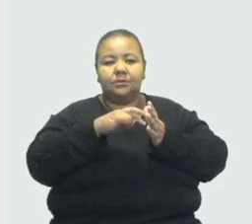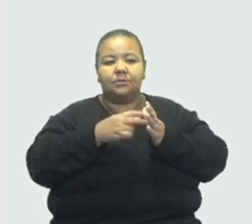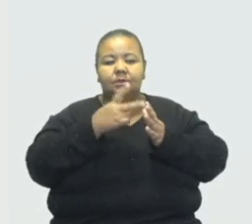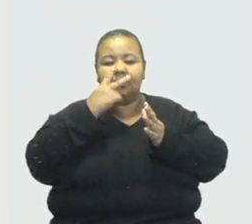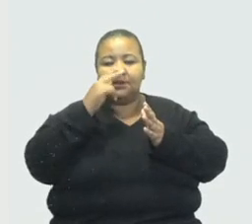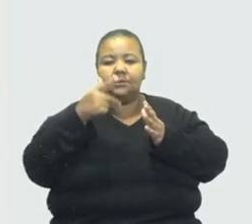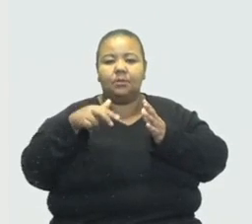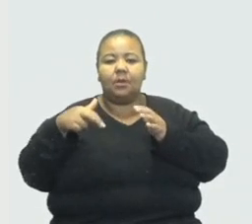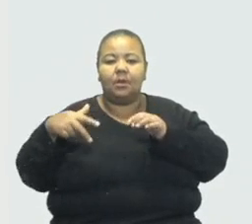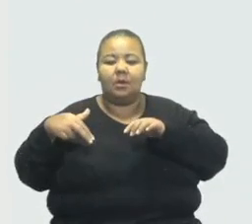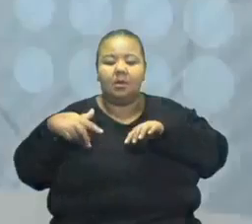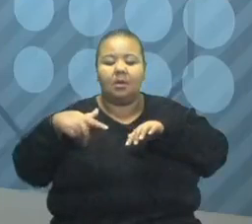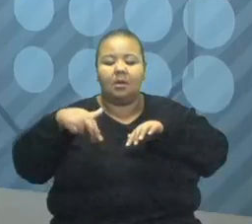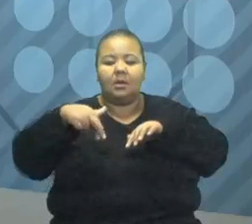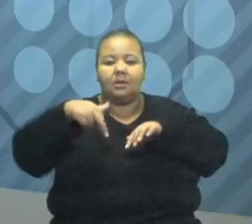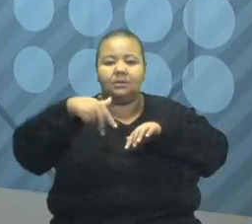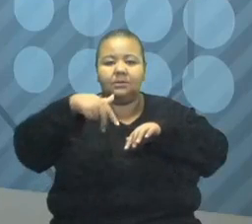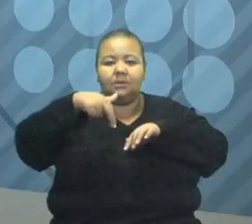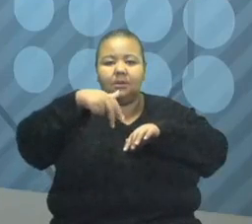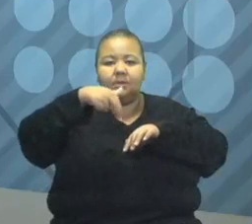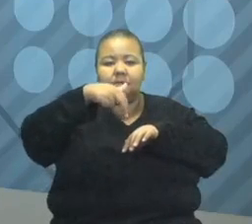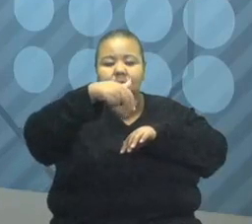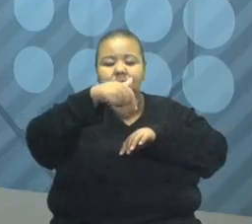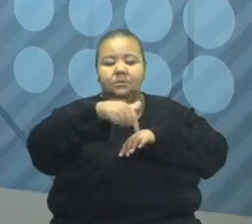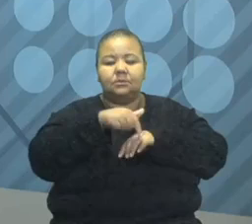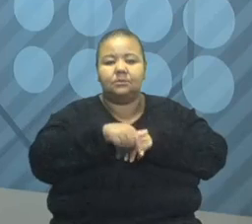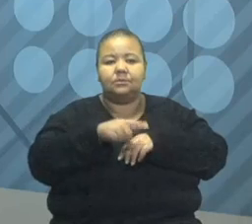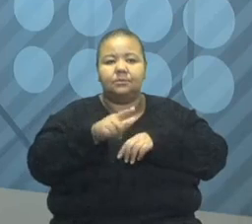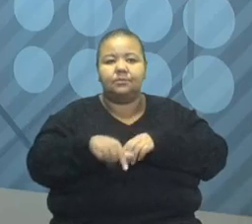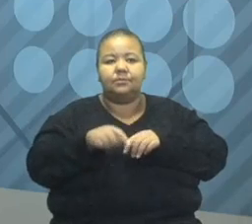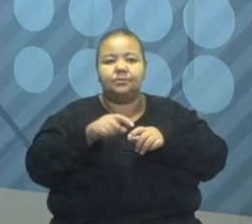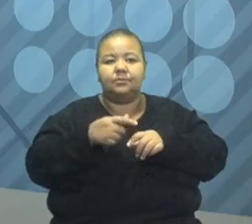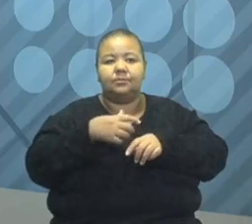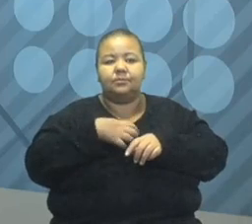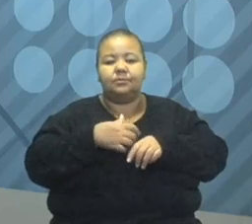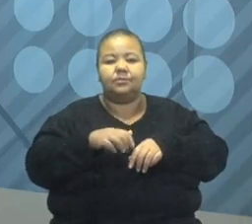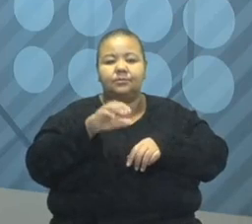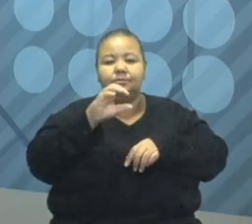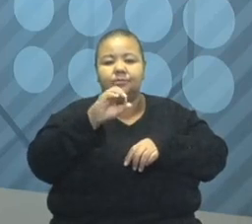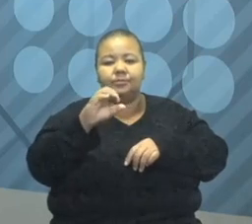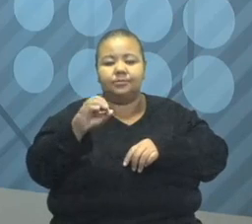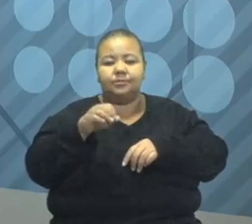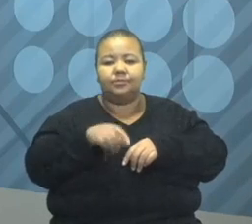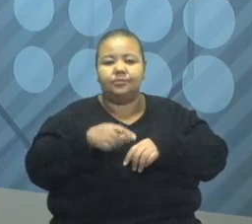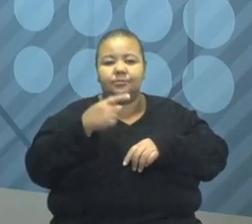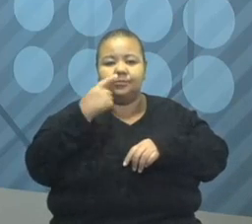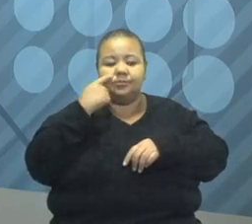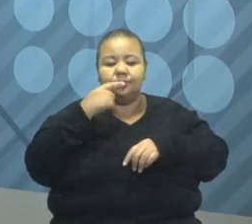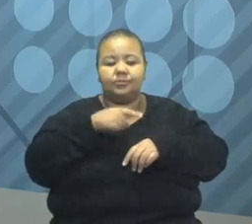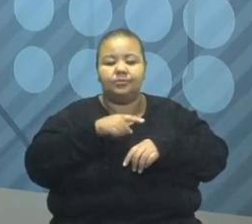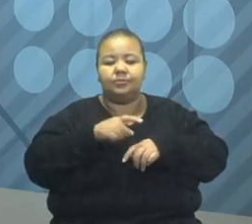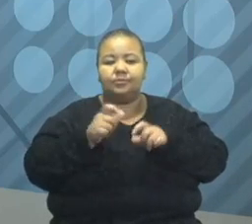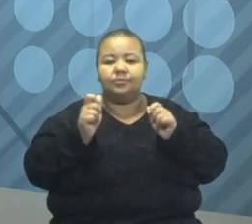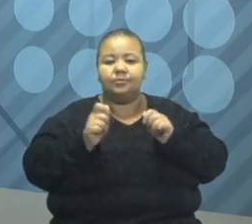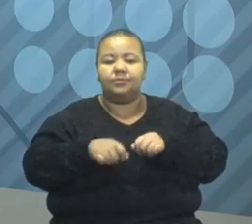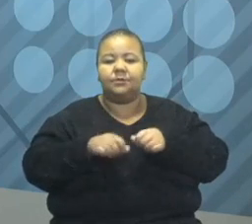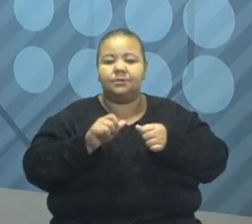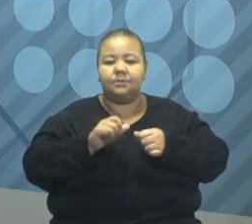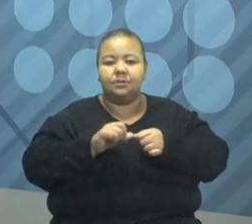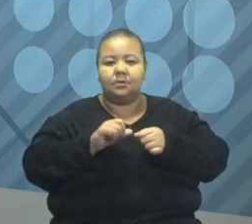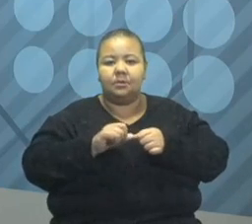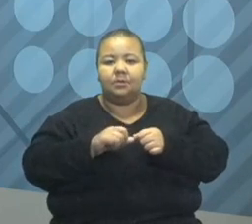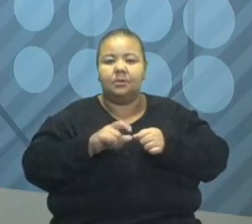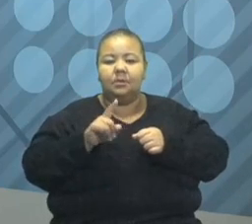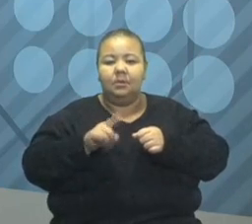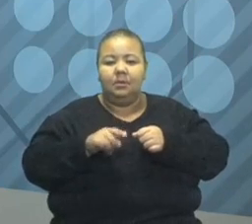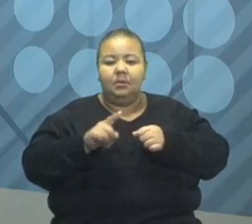como uma escada nossos elementos e deixando eles de forma nula. Veja que as operações que podem ser realizadas